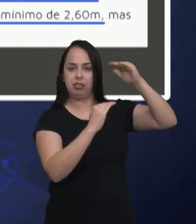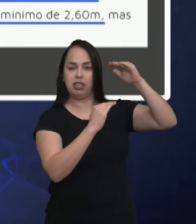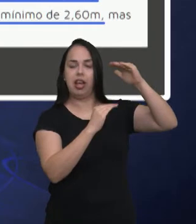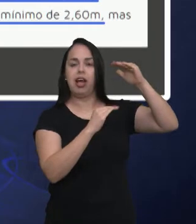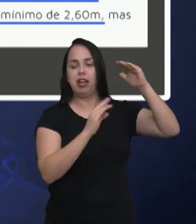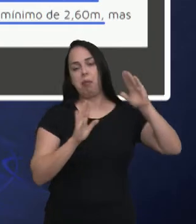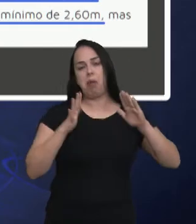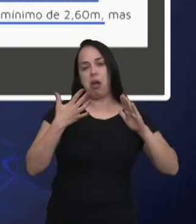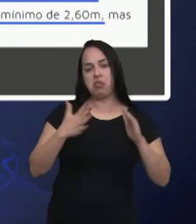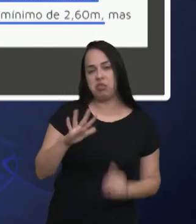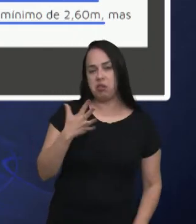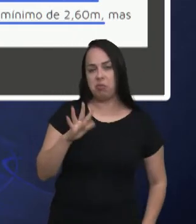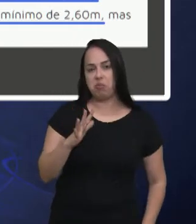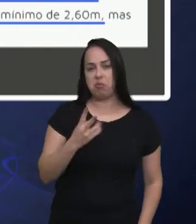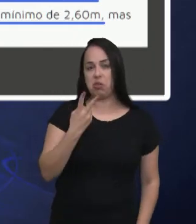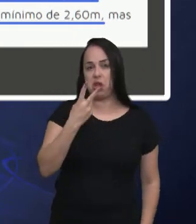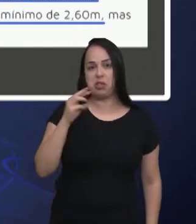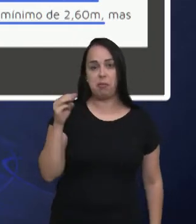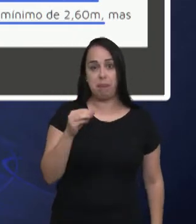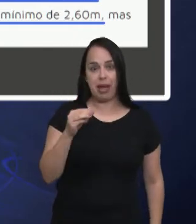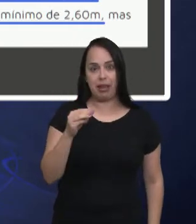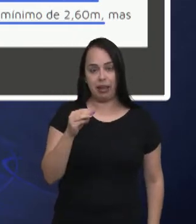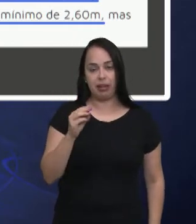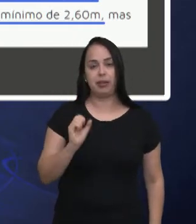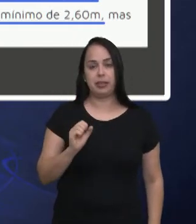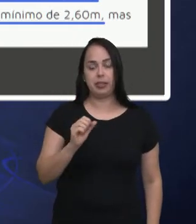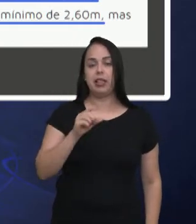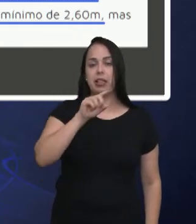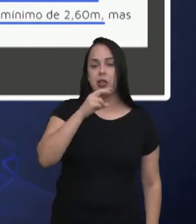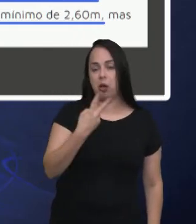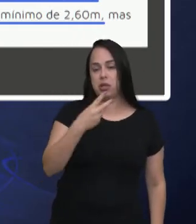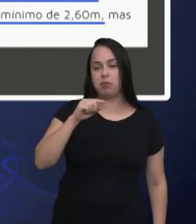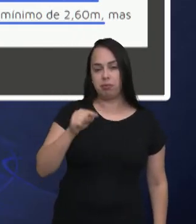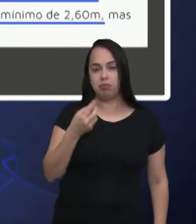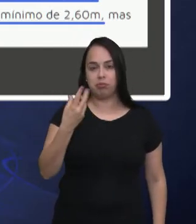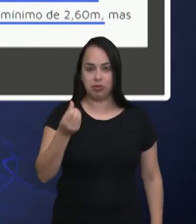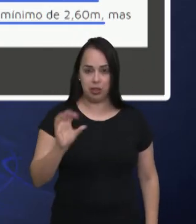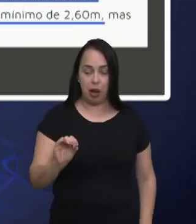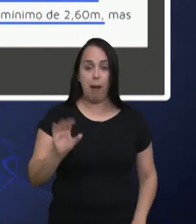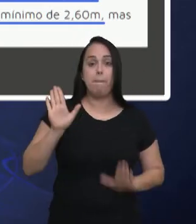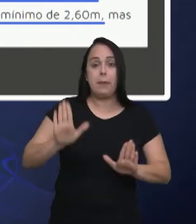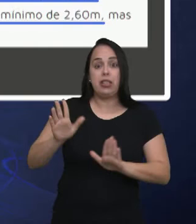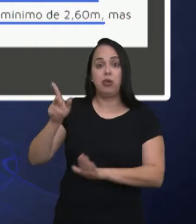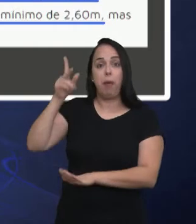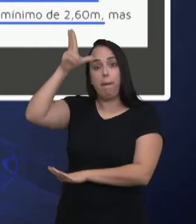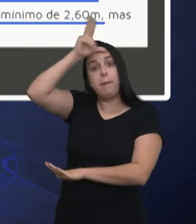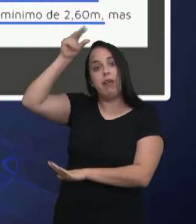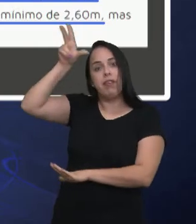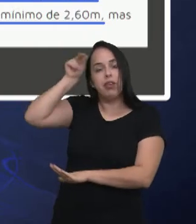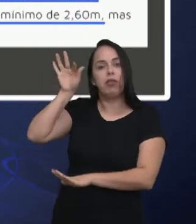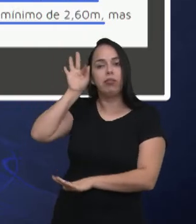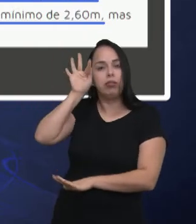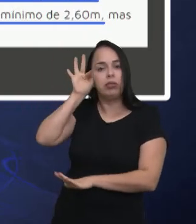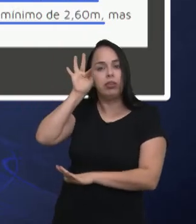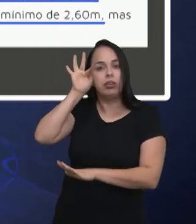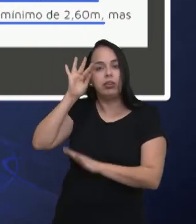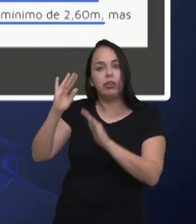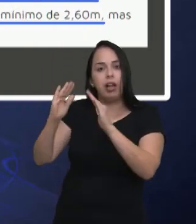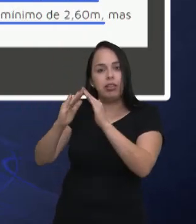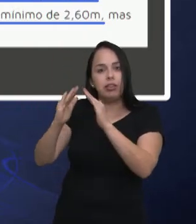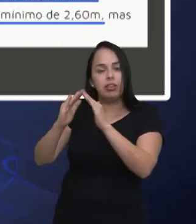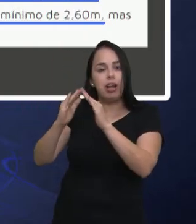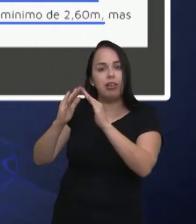imóveis deve ser pelo menos de 2,60 m. Pela proposta do Felício, no caso de residência de